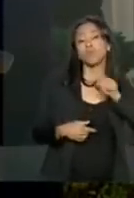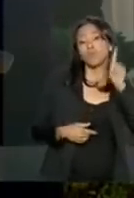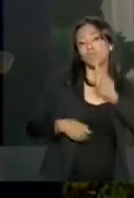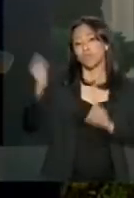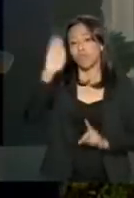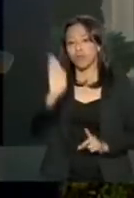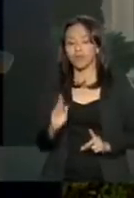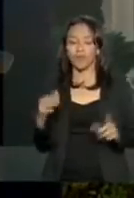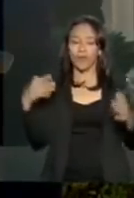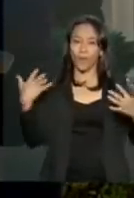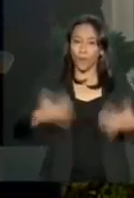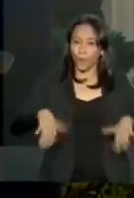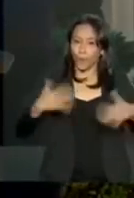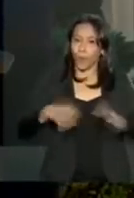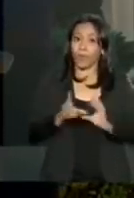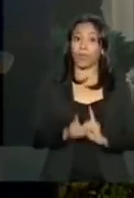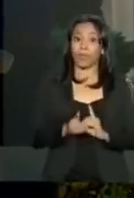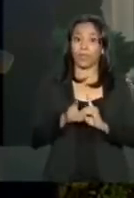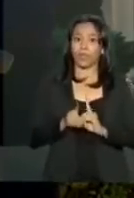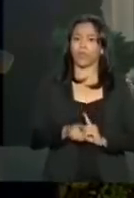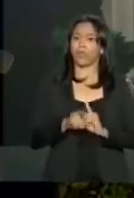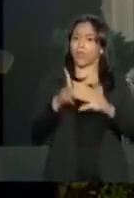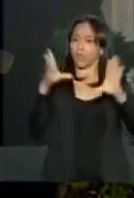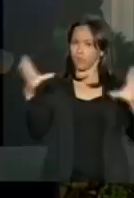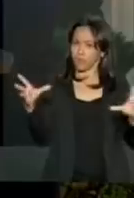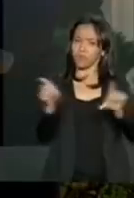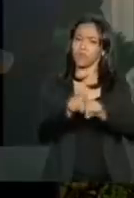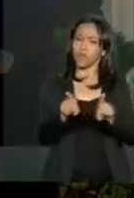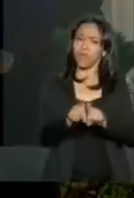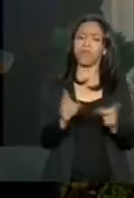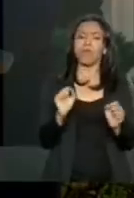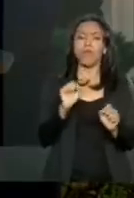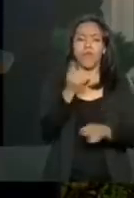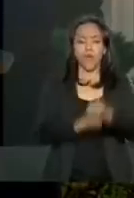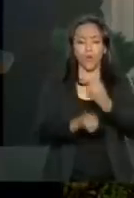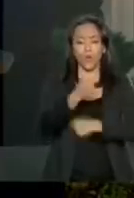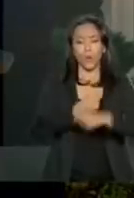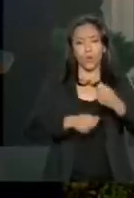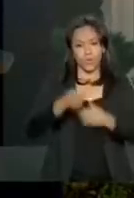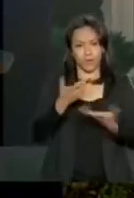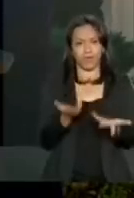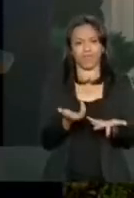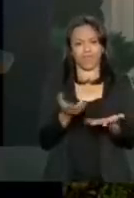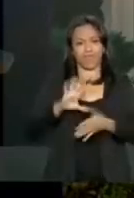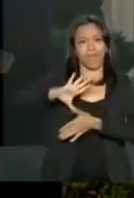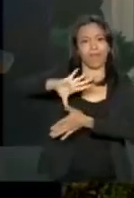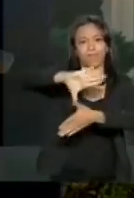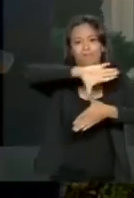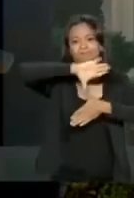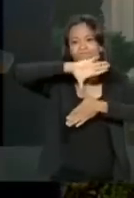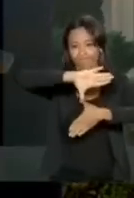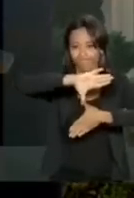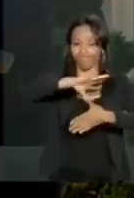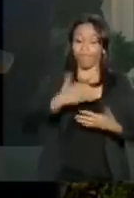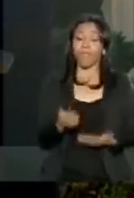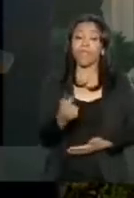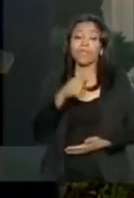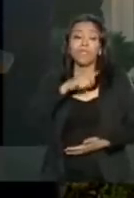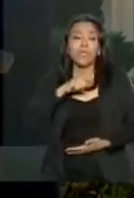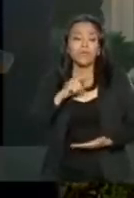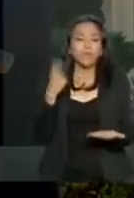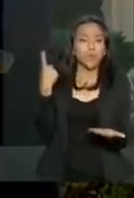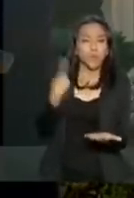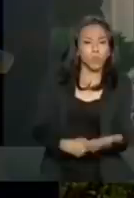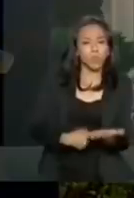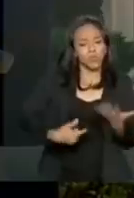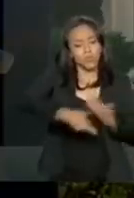as maiores democracias e maiores economias do hemisfério ocidental. E temos acordo sobre as